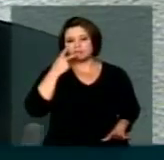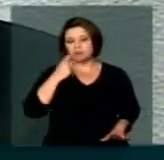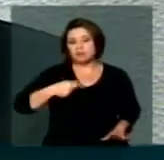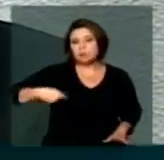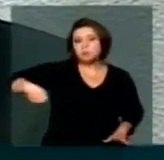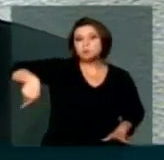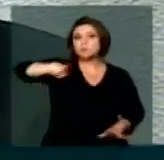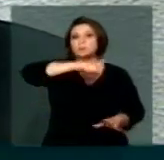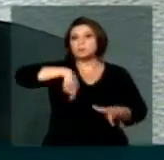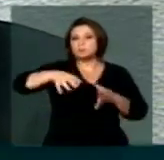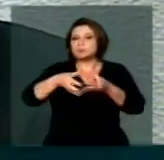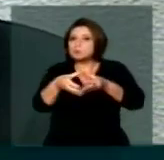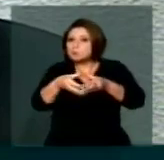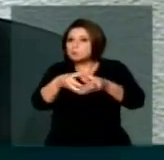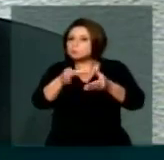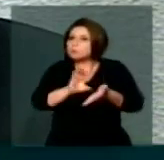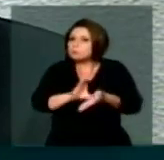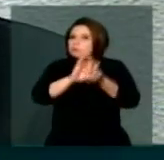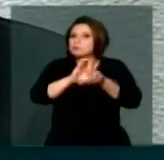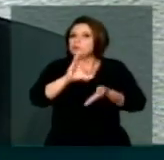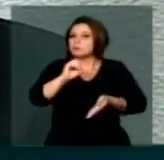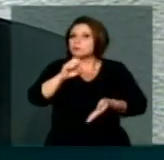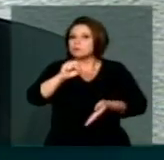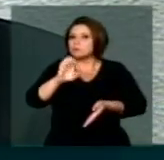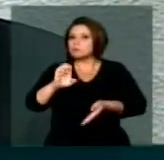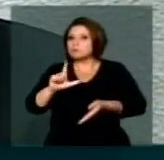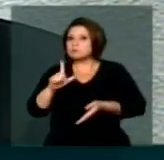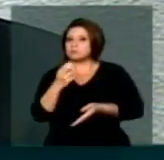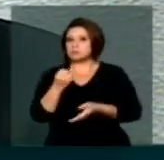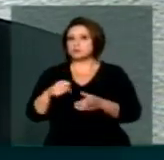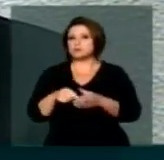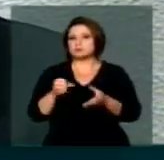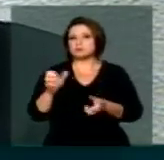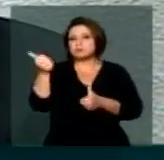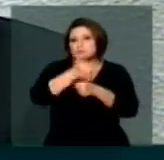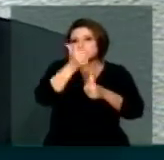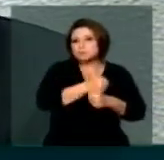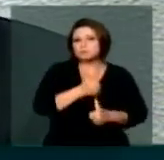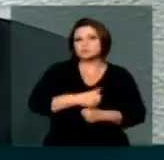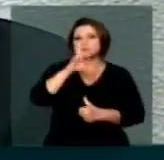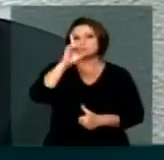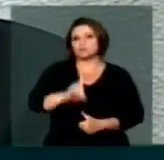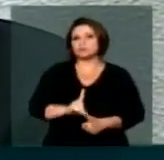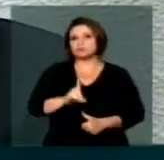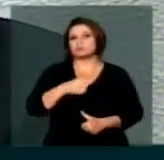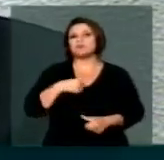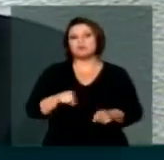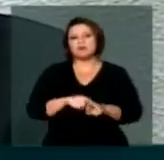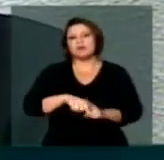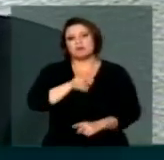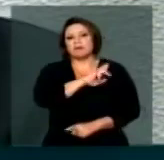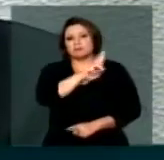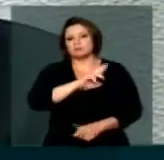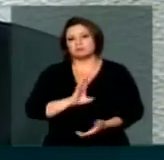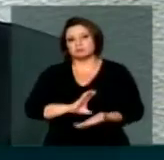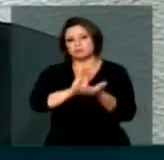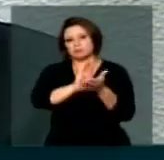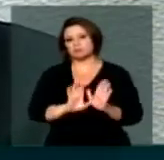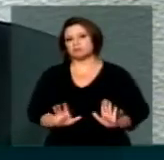do colegiado do Conselho. E substituição de diretores é atribuição do Conselho.